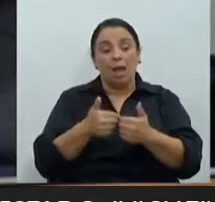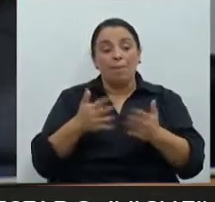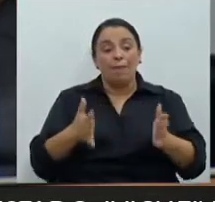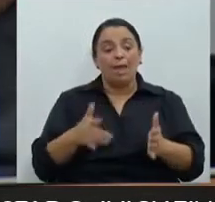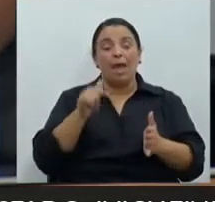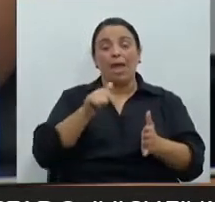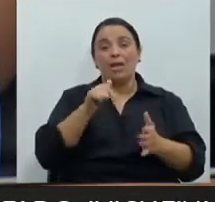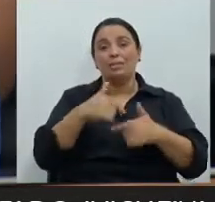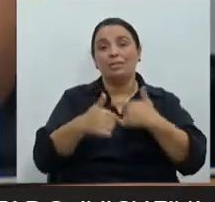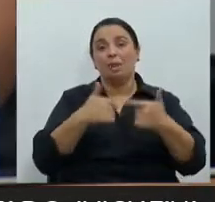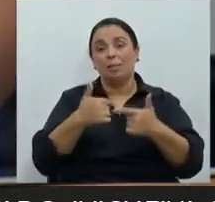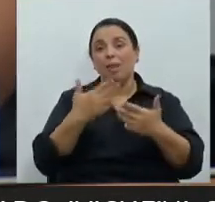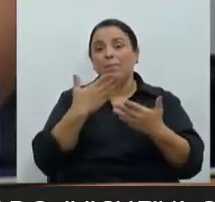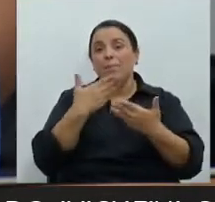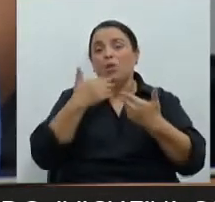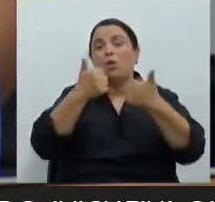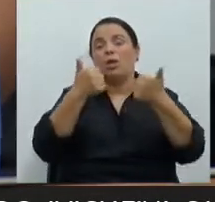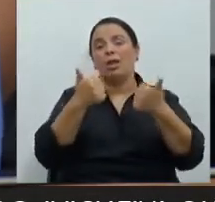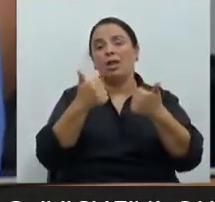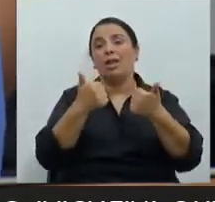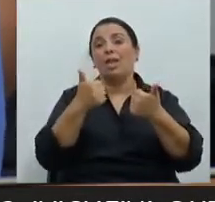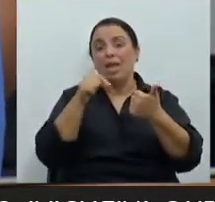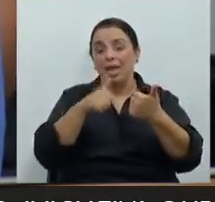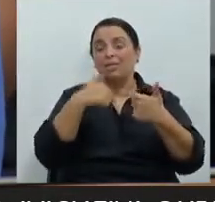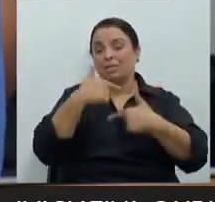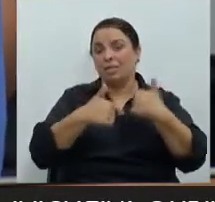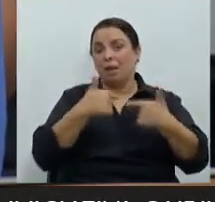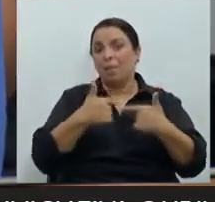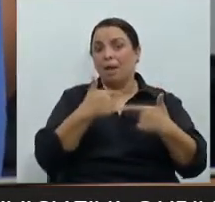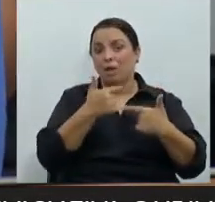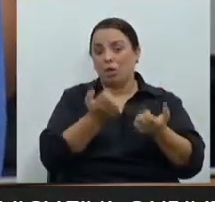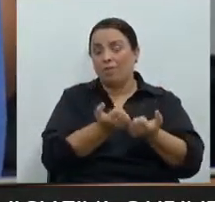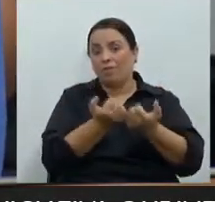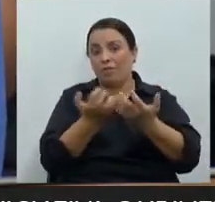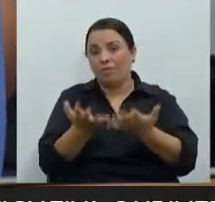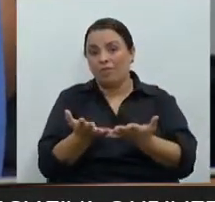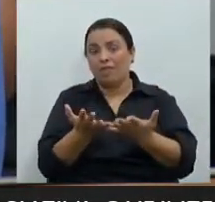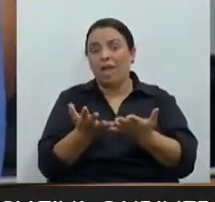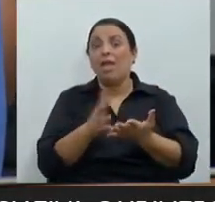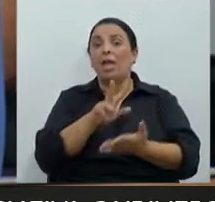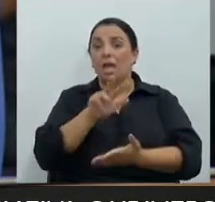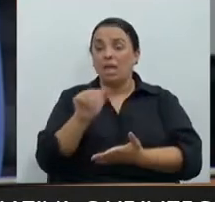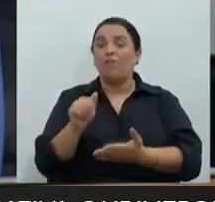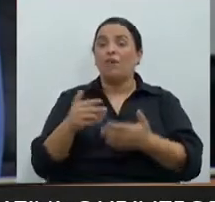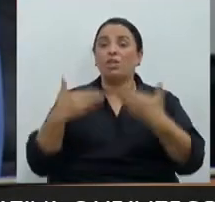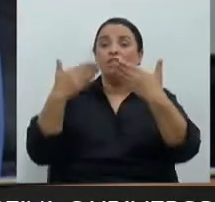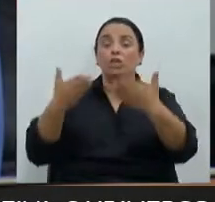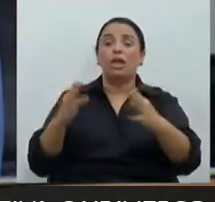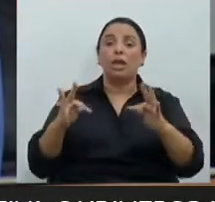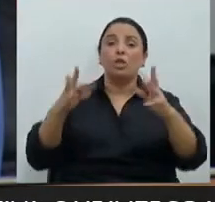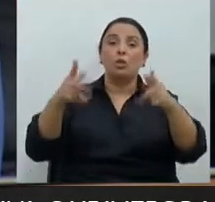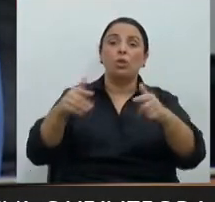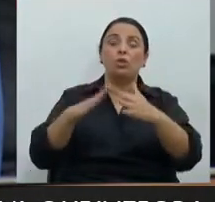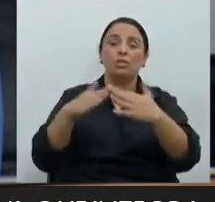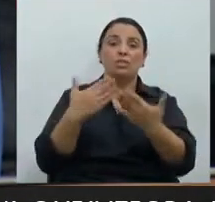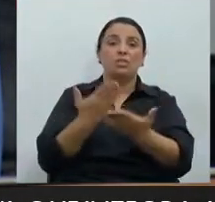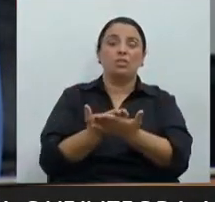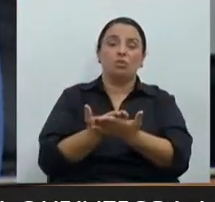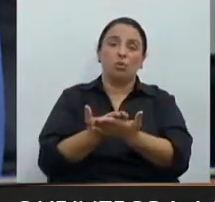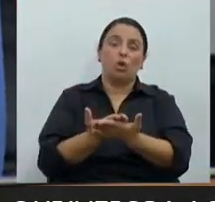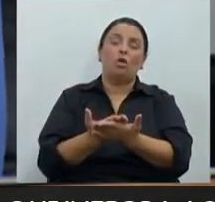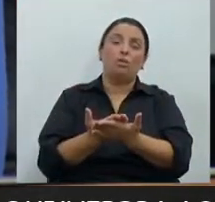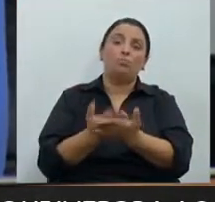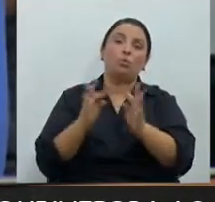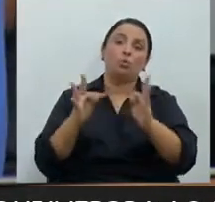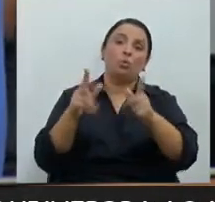aos professores que o CREI vai ofertar e que vai chegar lá na ponta, como para os nossos